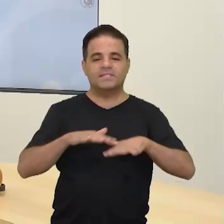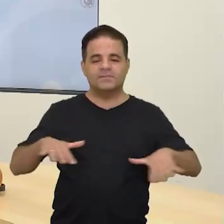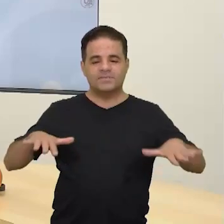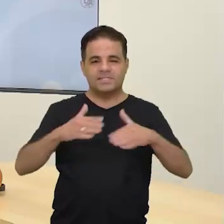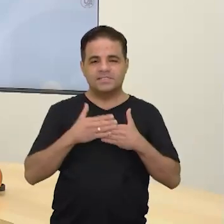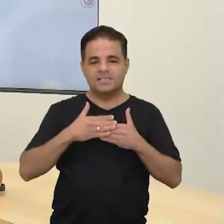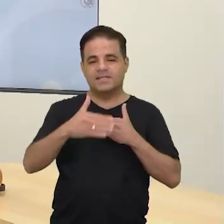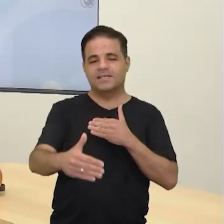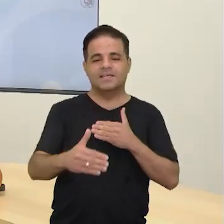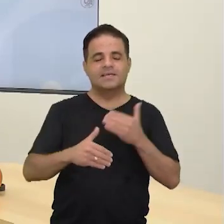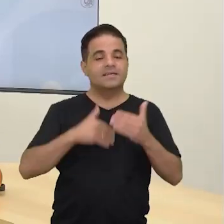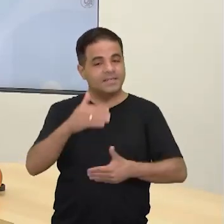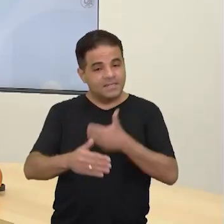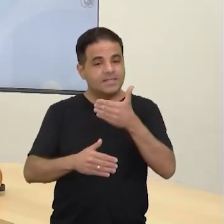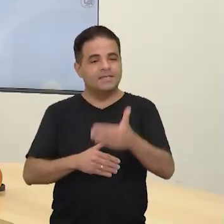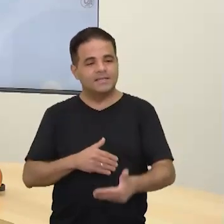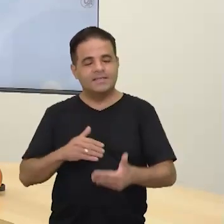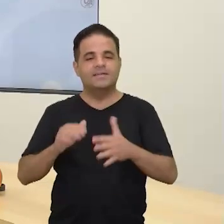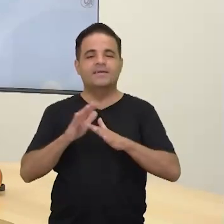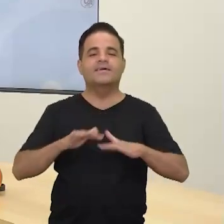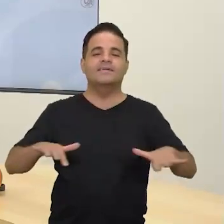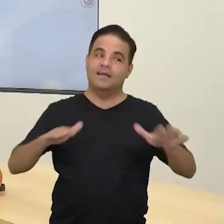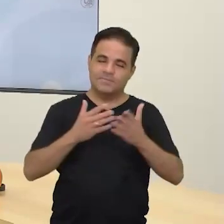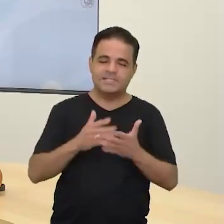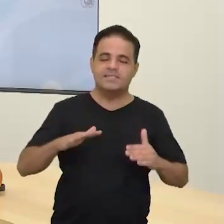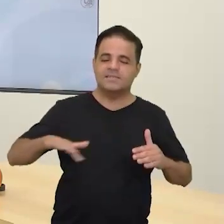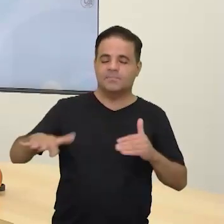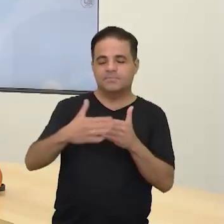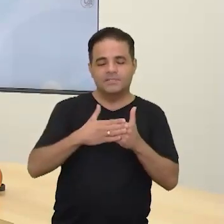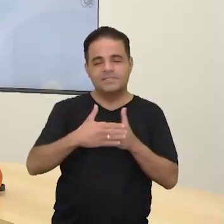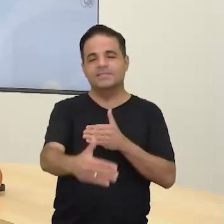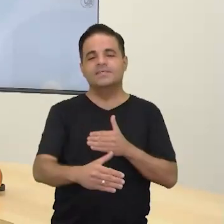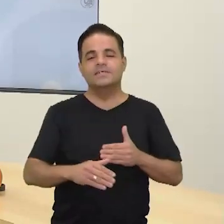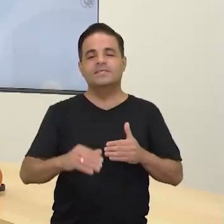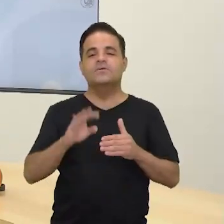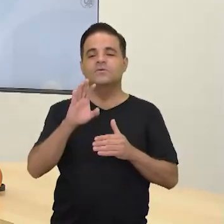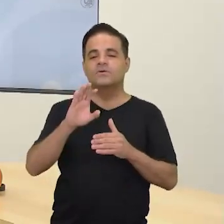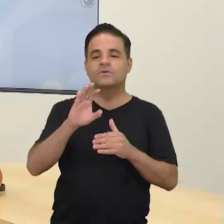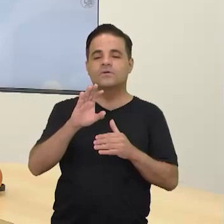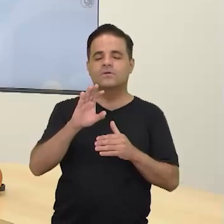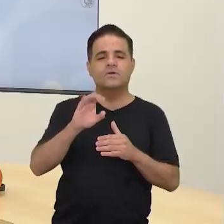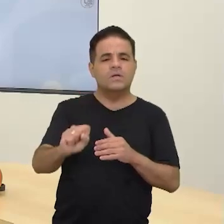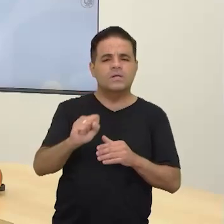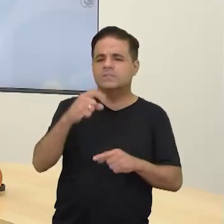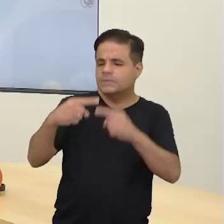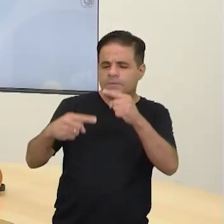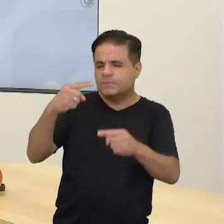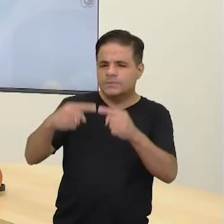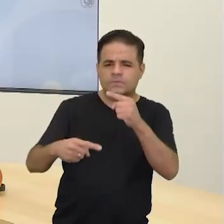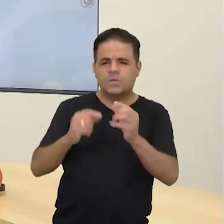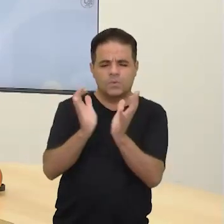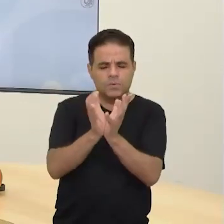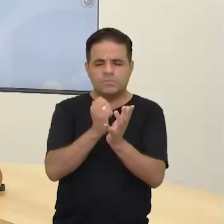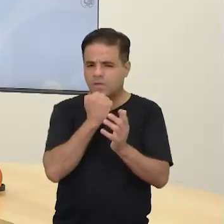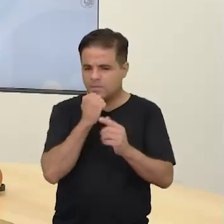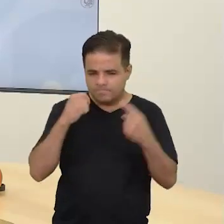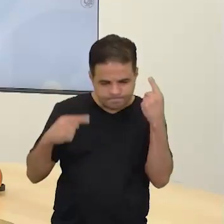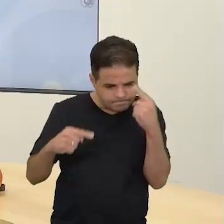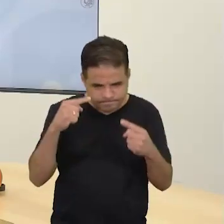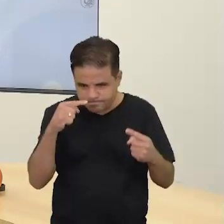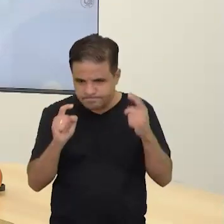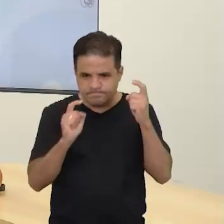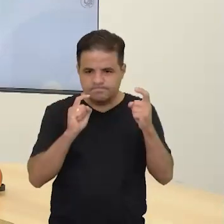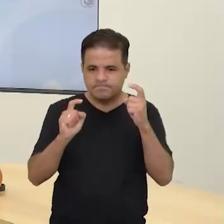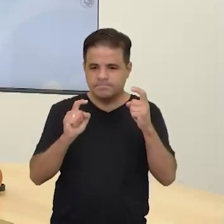núcleo, né, já que o próton está se afastando um do outro, né, devido à força coulombiana. Então essa foi uma grande discussão aí dos cientistas, né, para falar